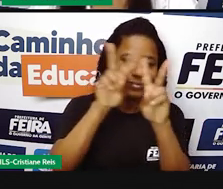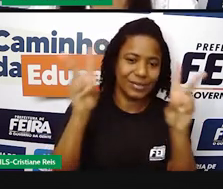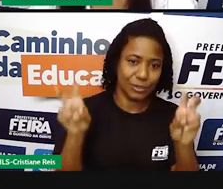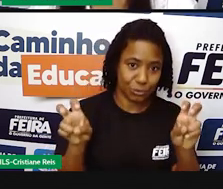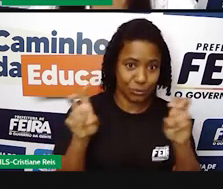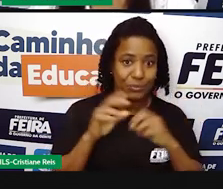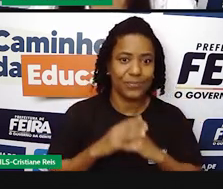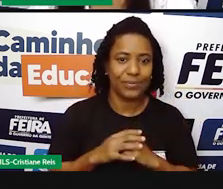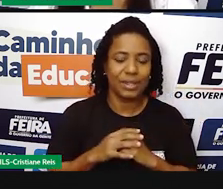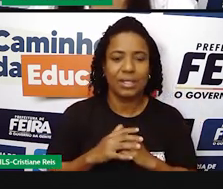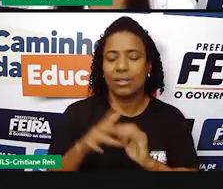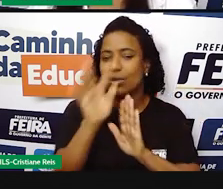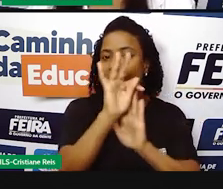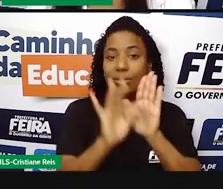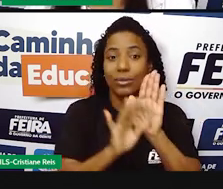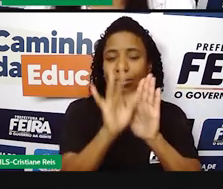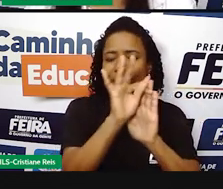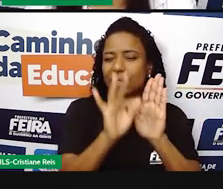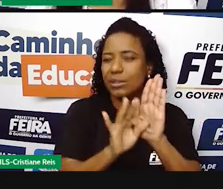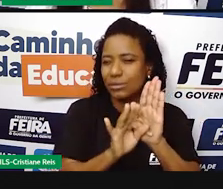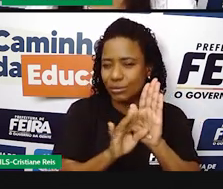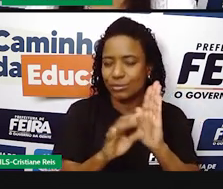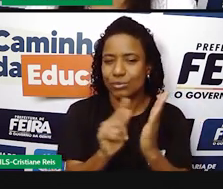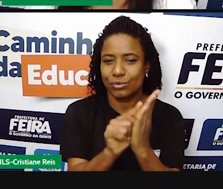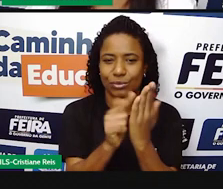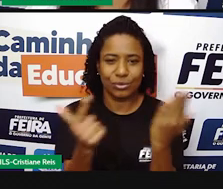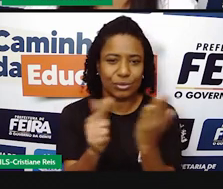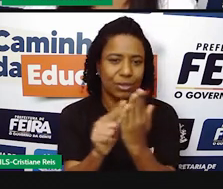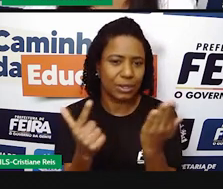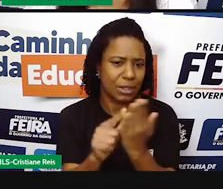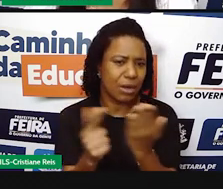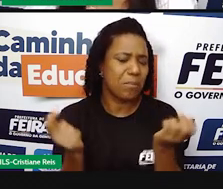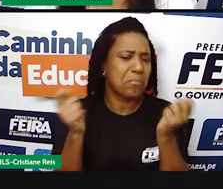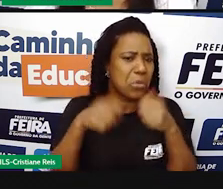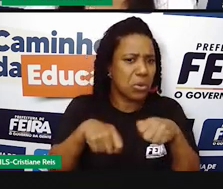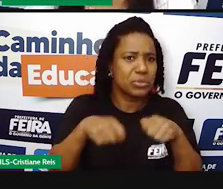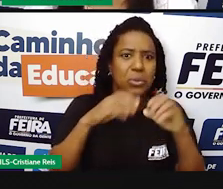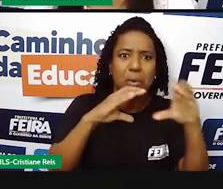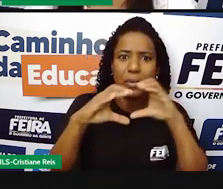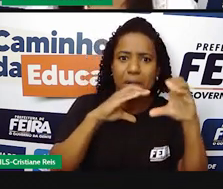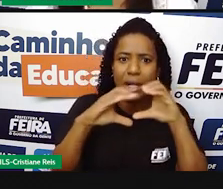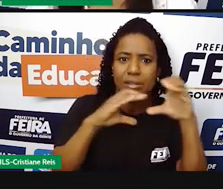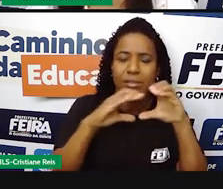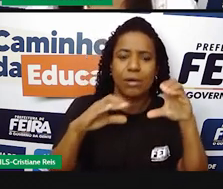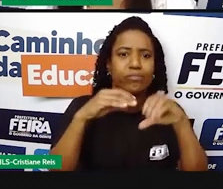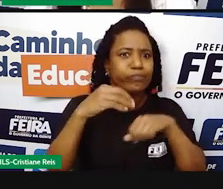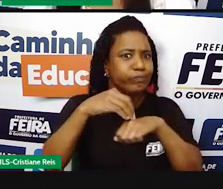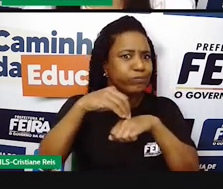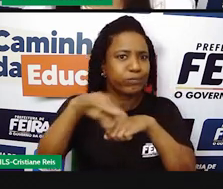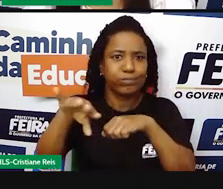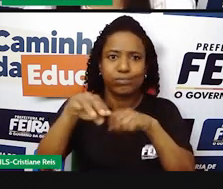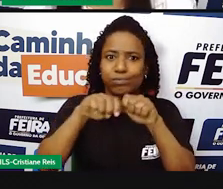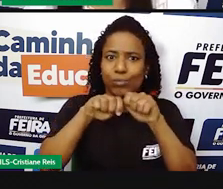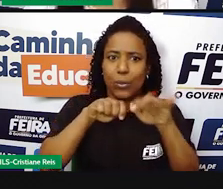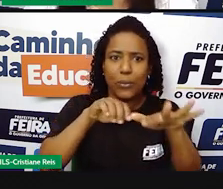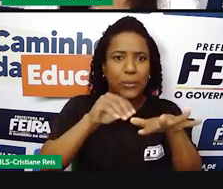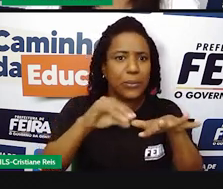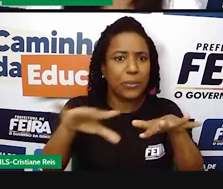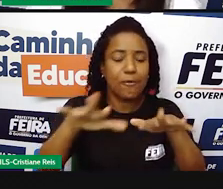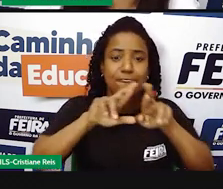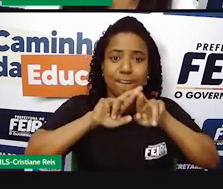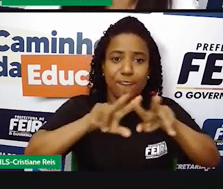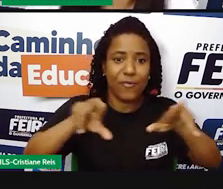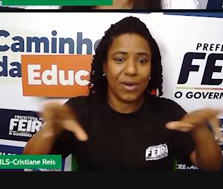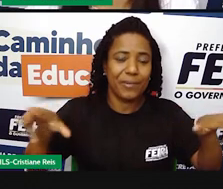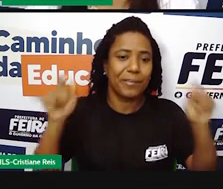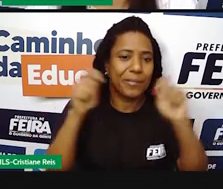podem estar aí, ó, veiculados em muitos meios de comunicação. Podem estar sendo passados de forma